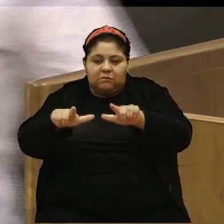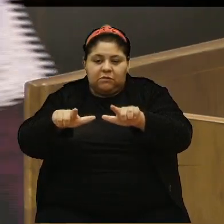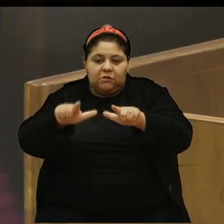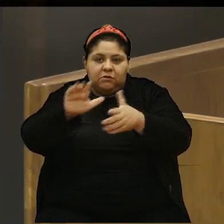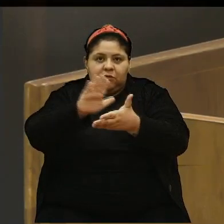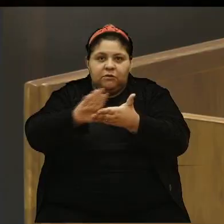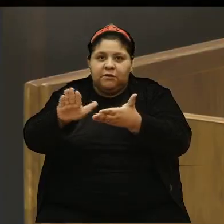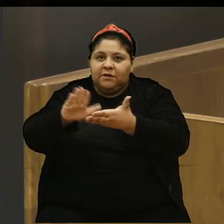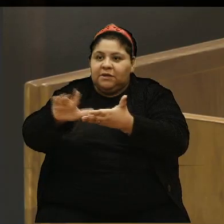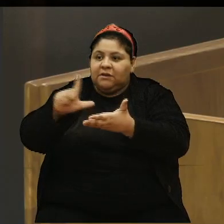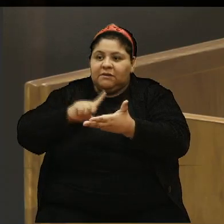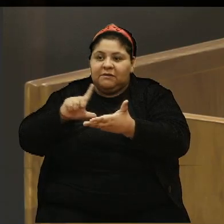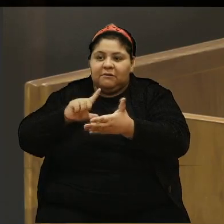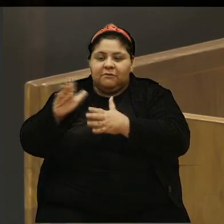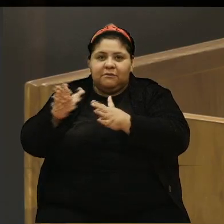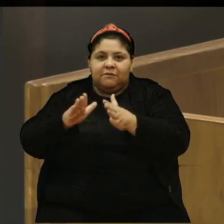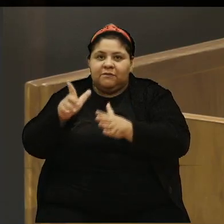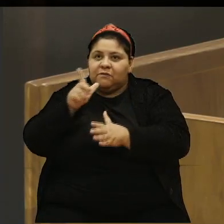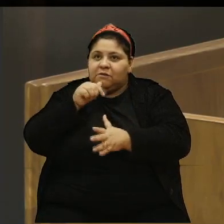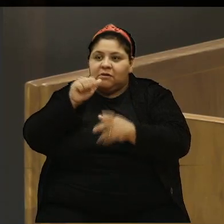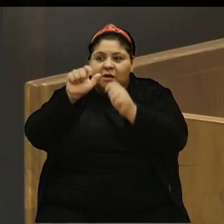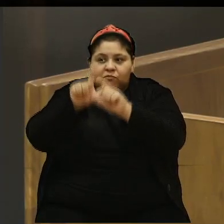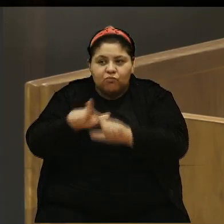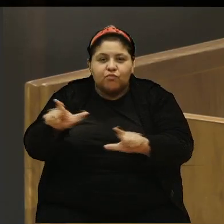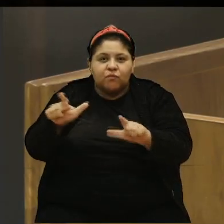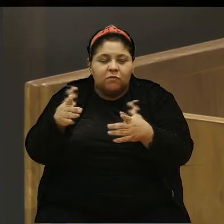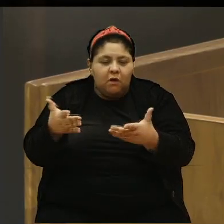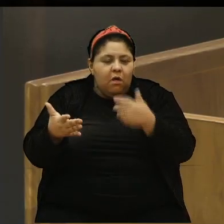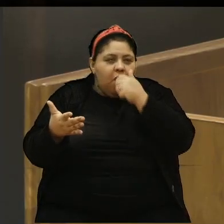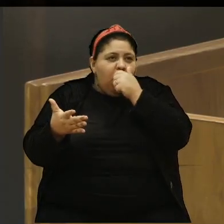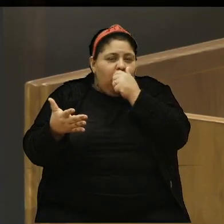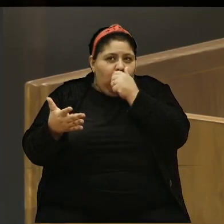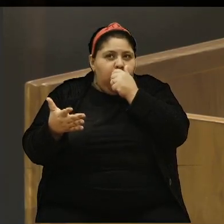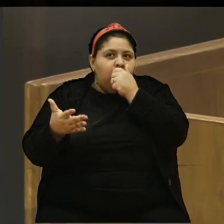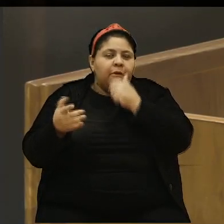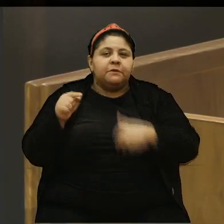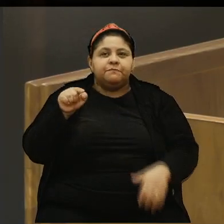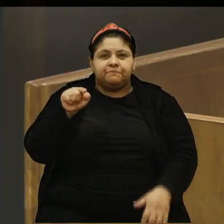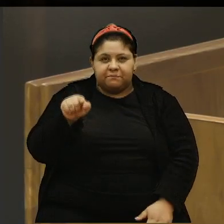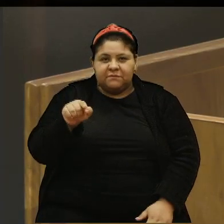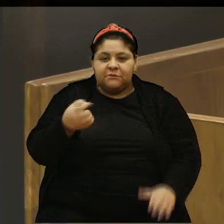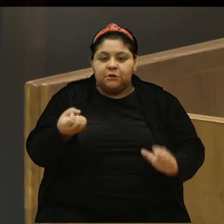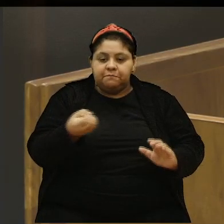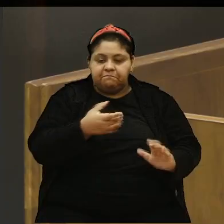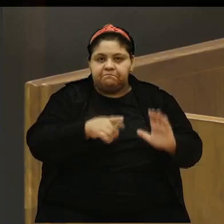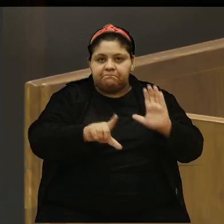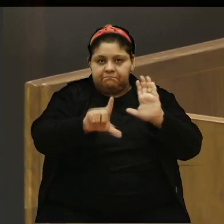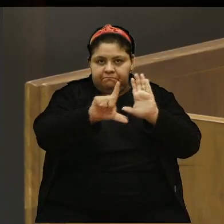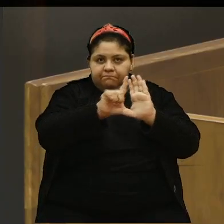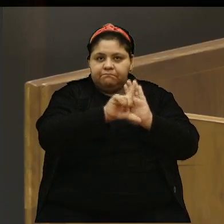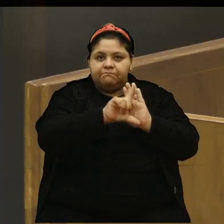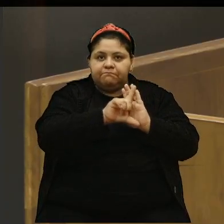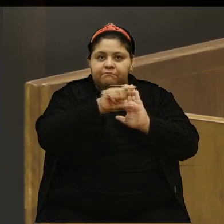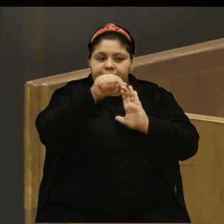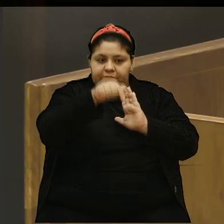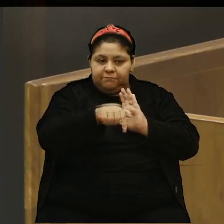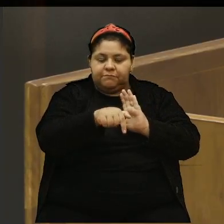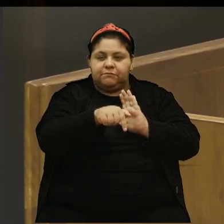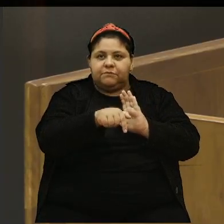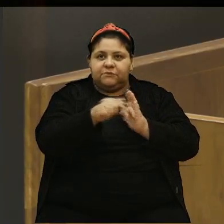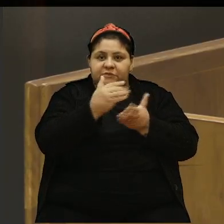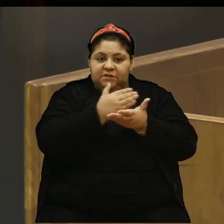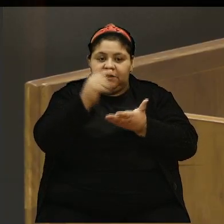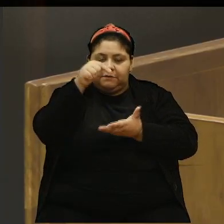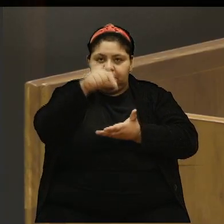têm acesso à água potável. Então, nessa nova lei que vai vir para nós temos